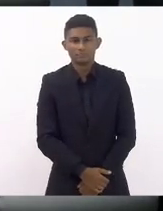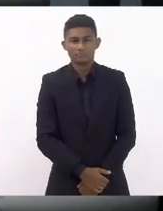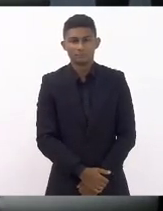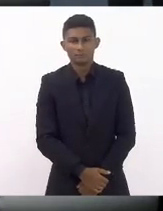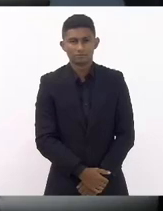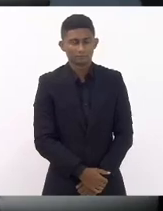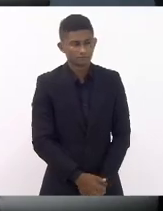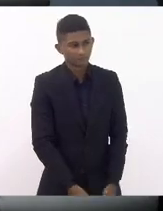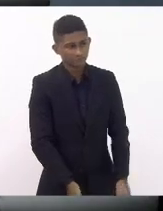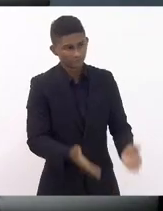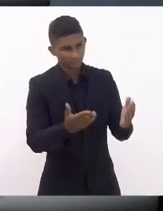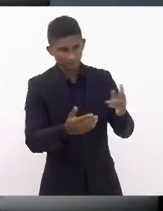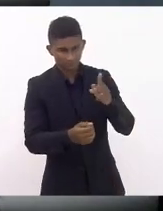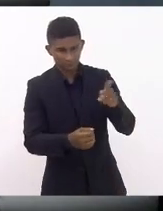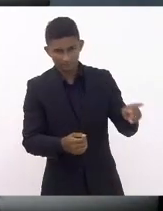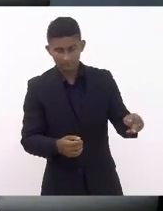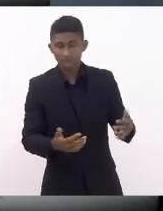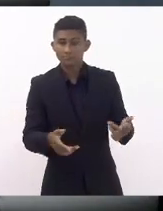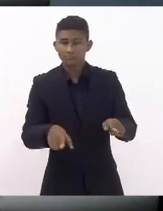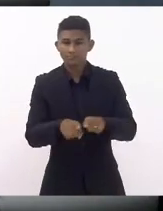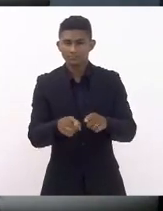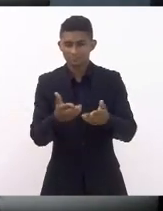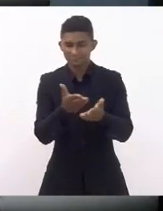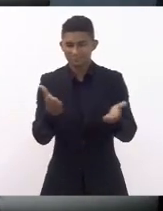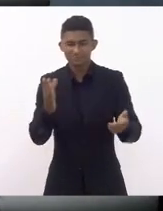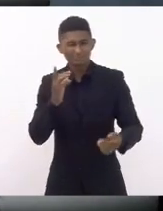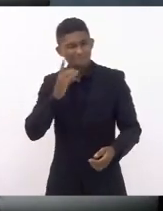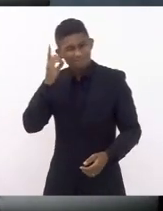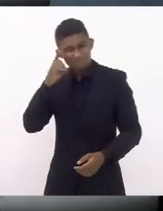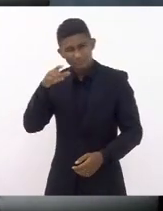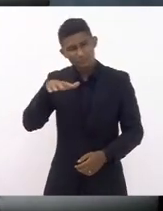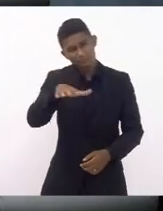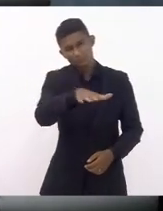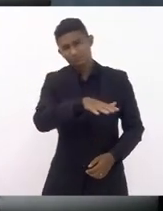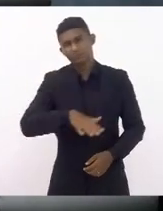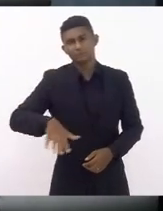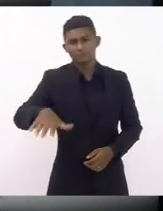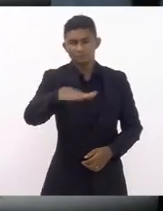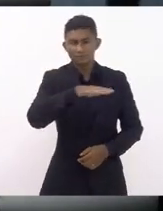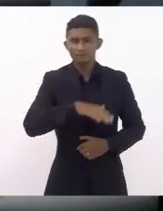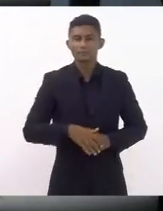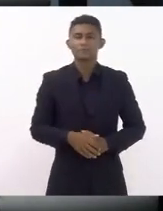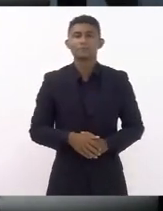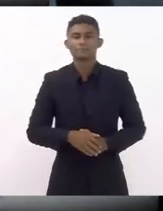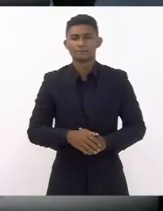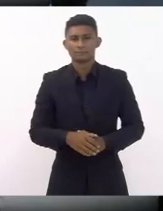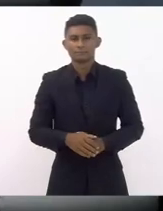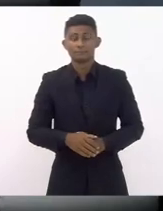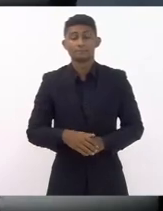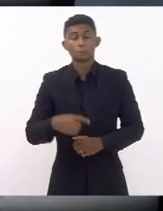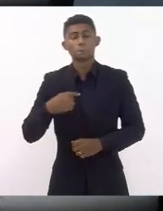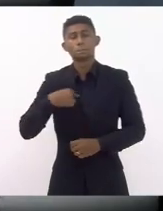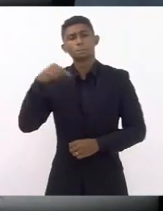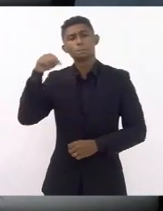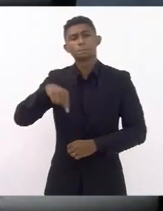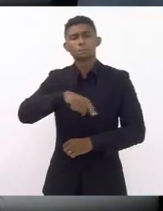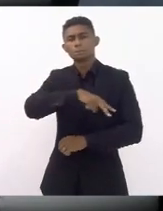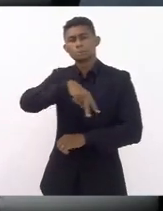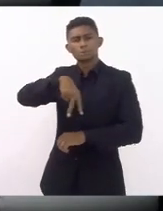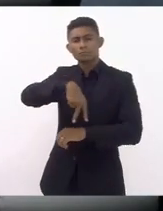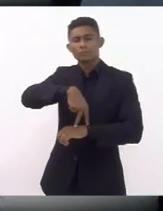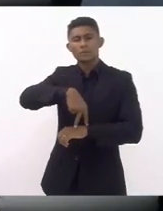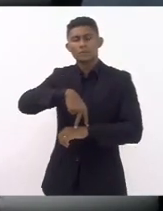Senhor presidente, senhoras e senhores deputados e deputadas, eu venho aqui nessa